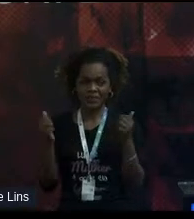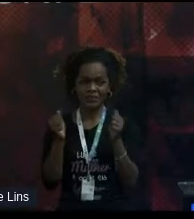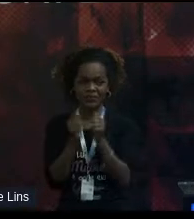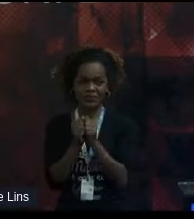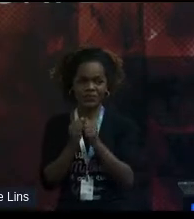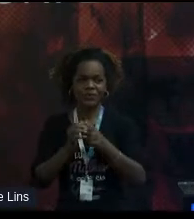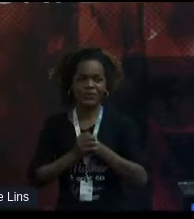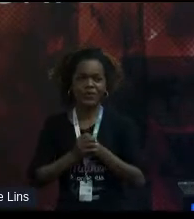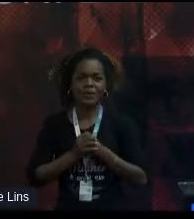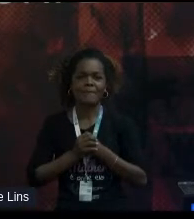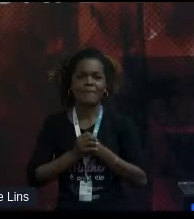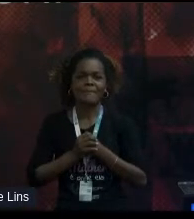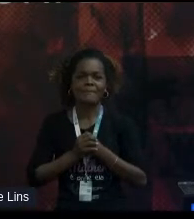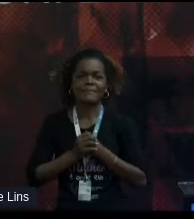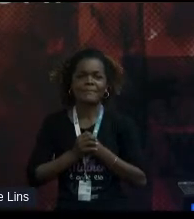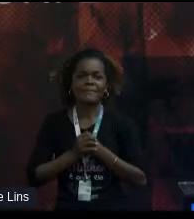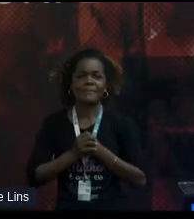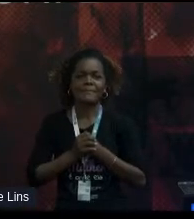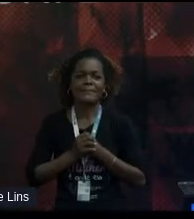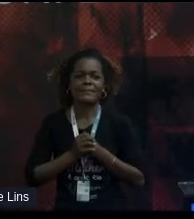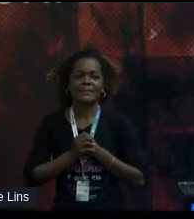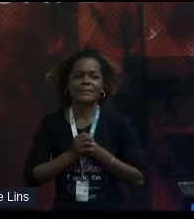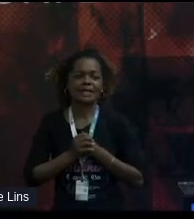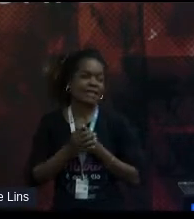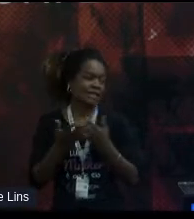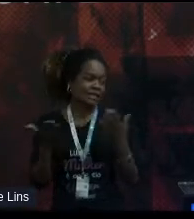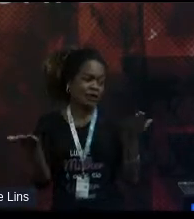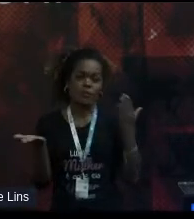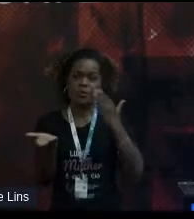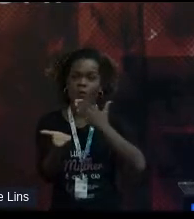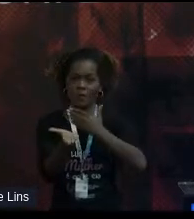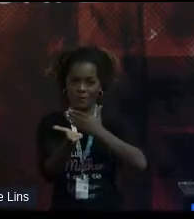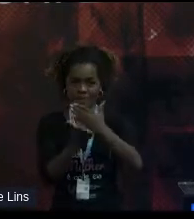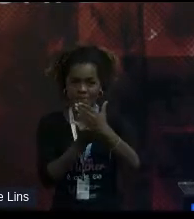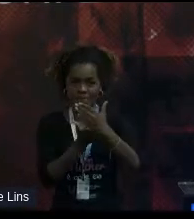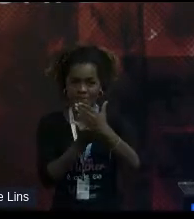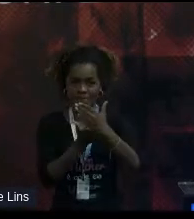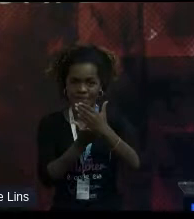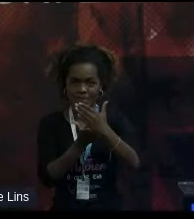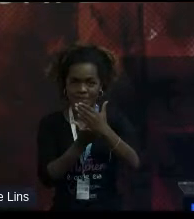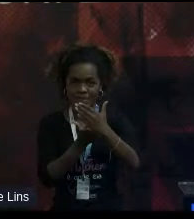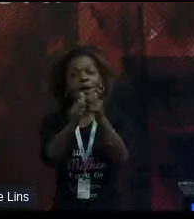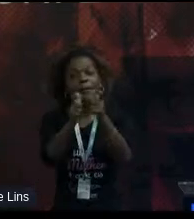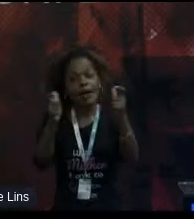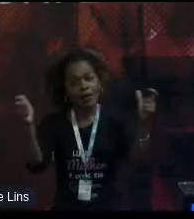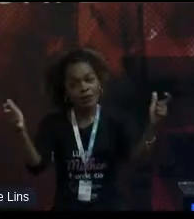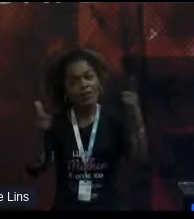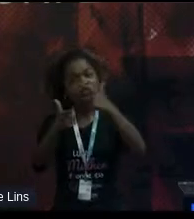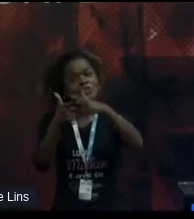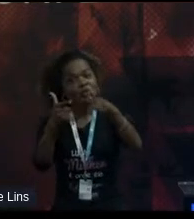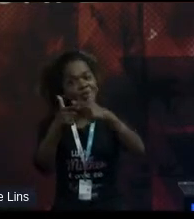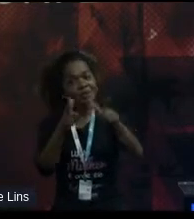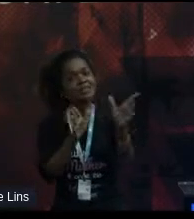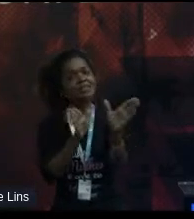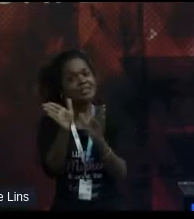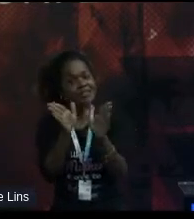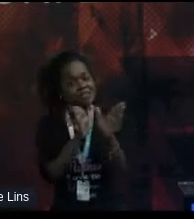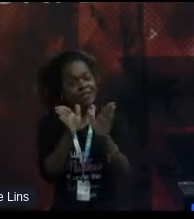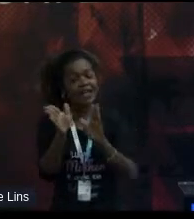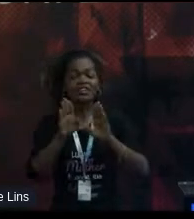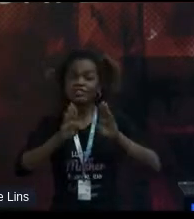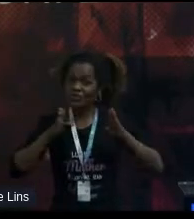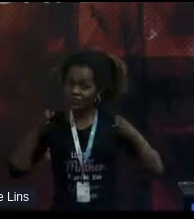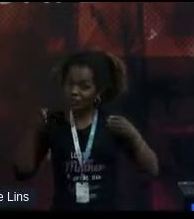Então vamos lá, segundo slide. introdução, né, Flávio? Vamos falar um Aí. pouquinho. Grande parte dos problemas de acessibilidade se concentram principalmente